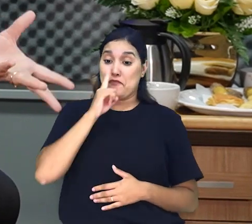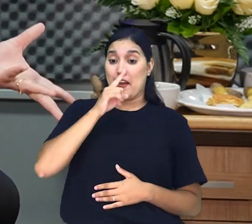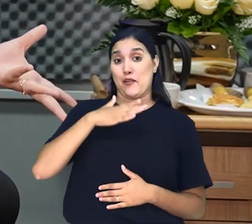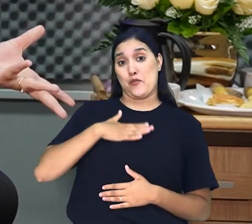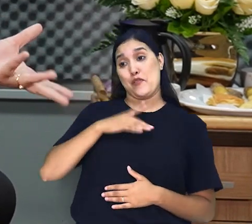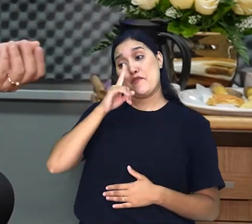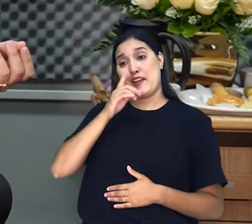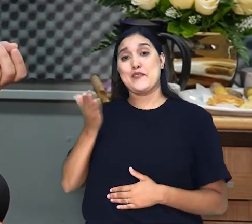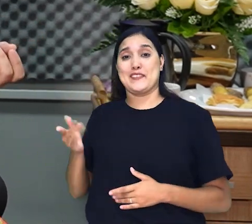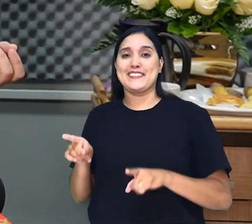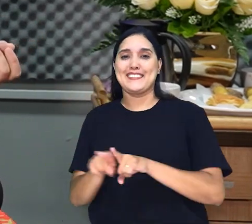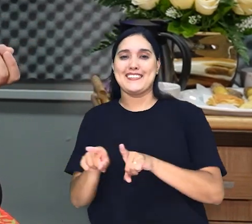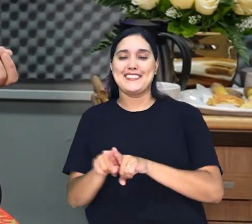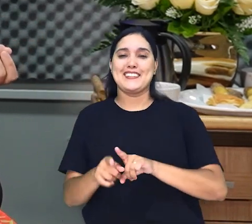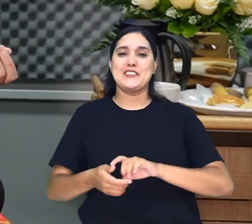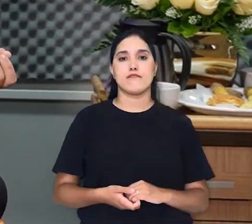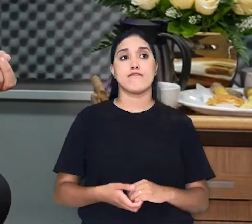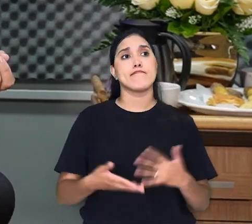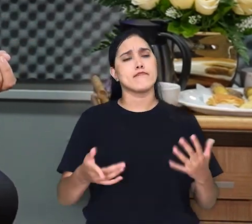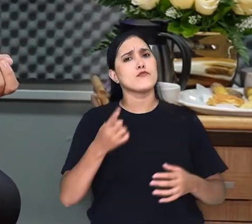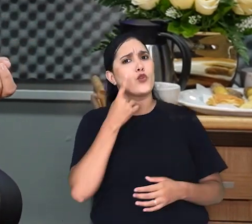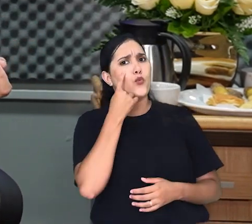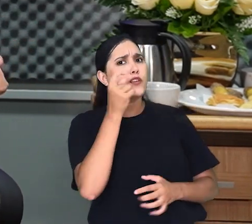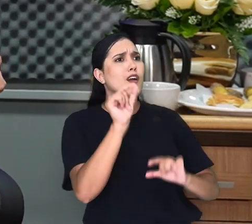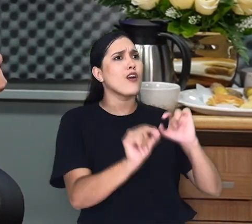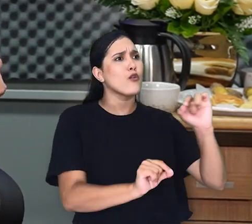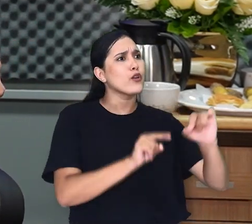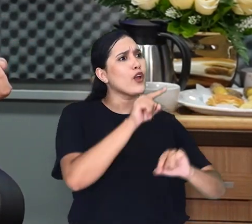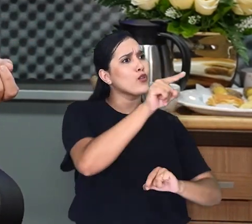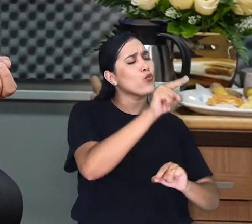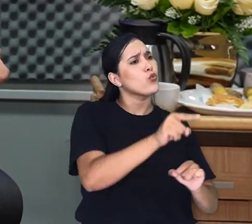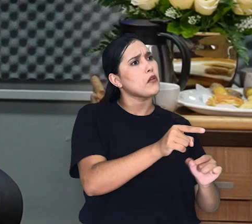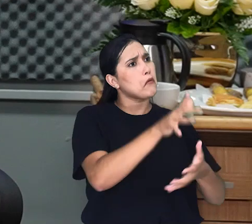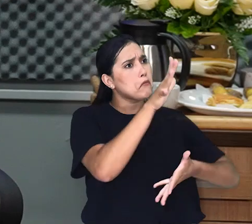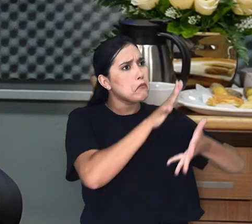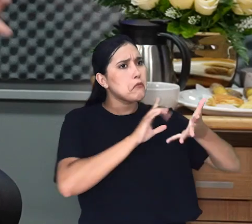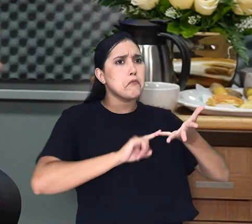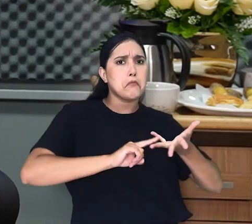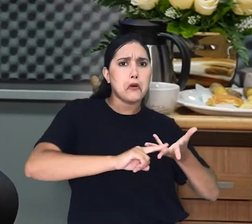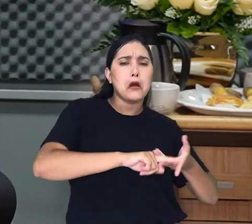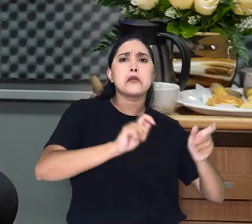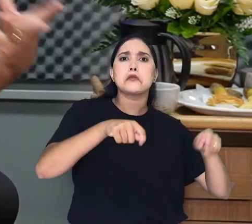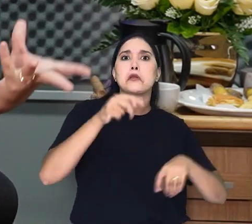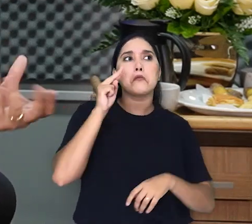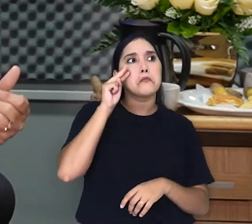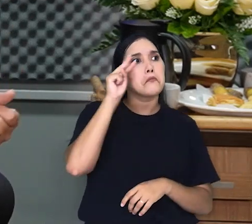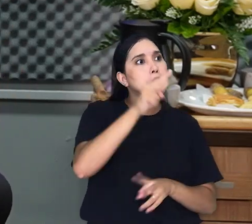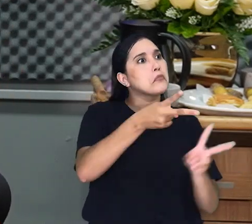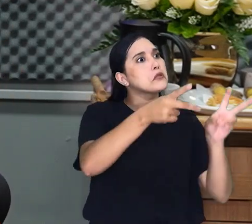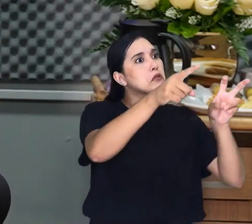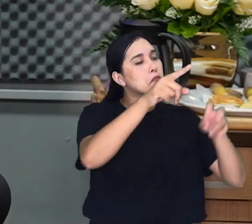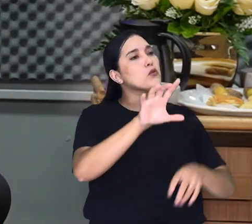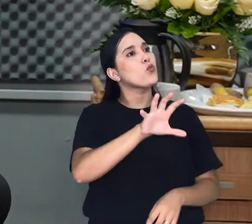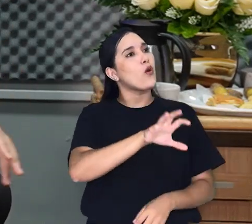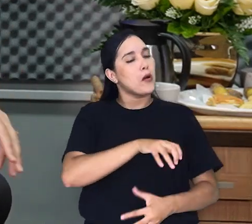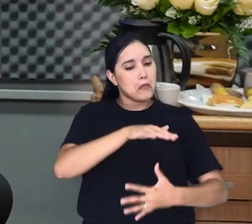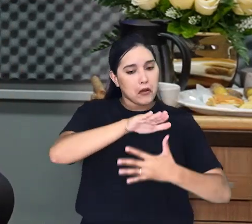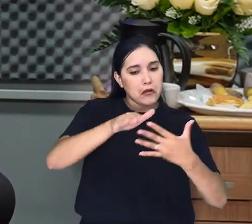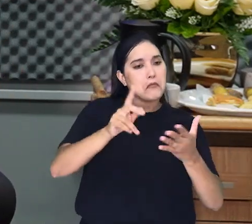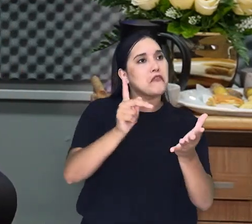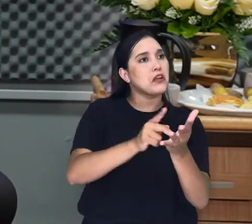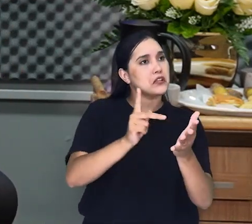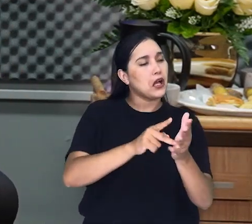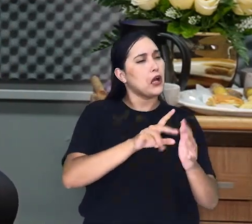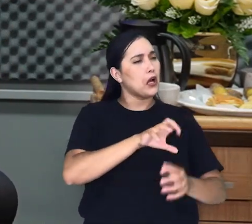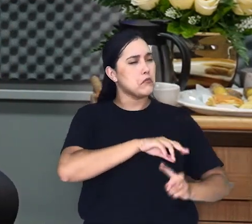Belém, que eu não sabia qual era o sinal, que é esse sinal aqui, que a gente ia muito para Belém e eu queria falar para o Júnior para onde é que a gente ia. Então, eu sempre